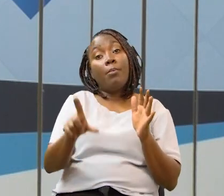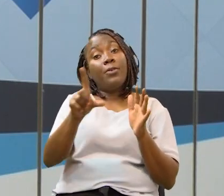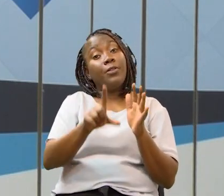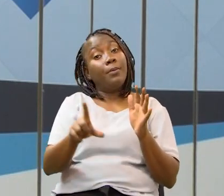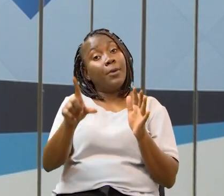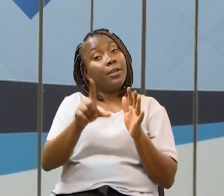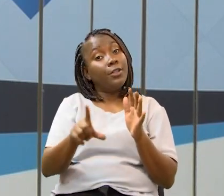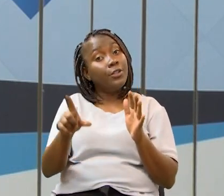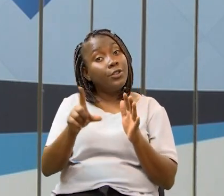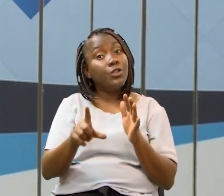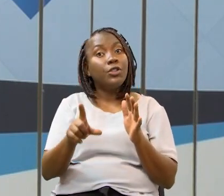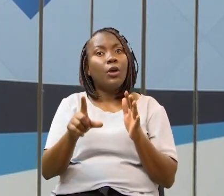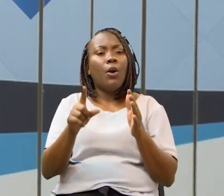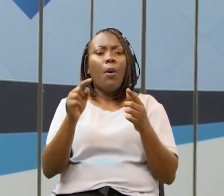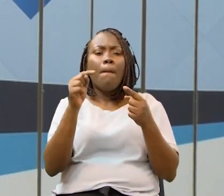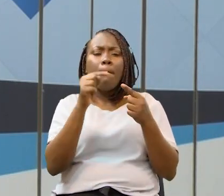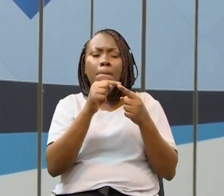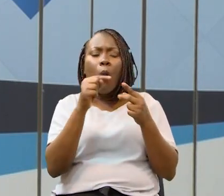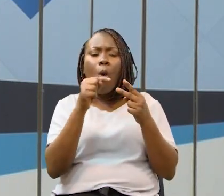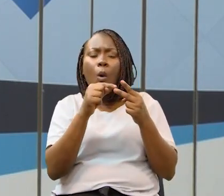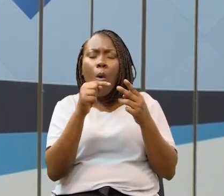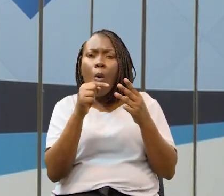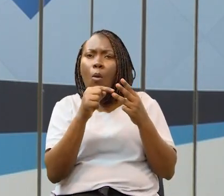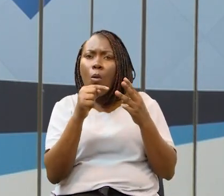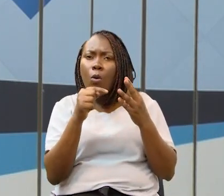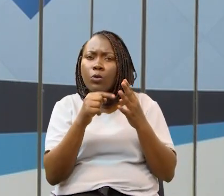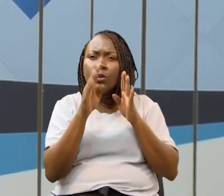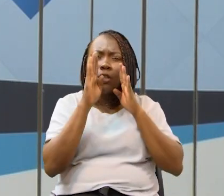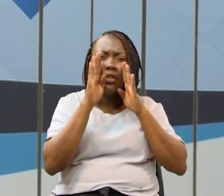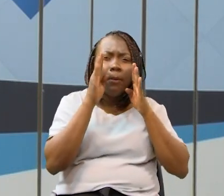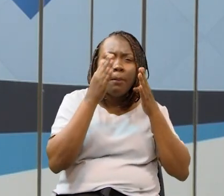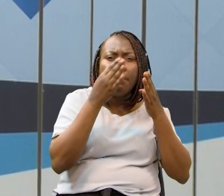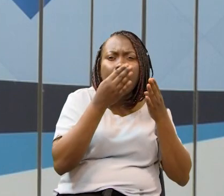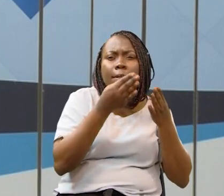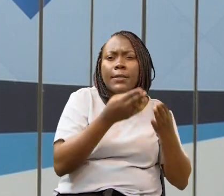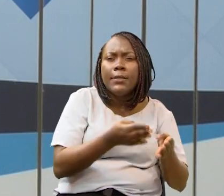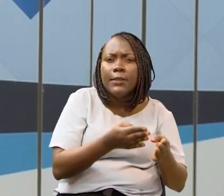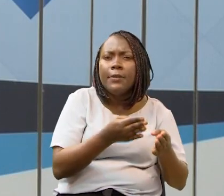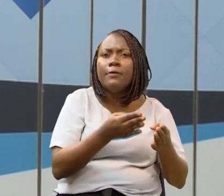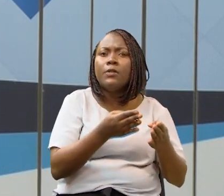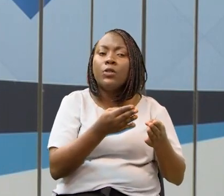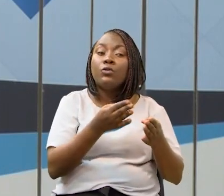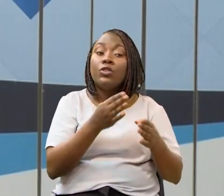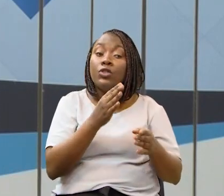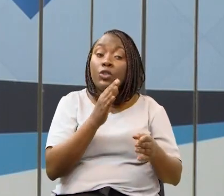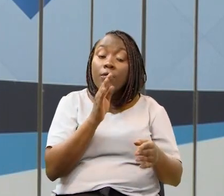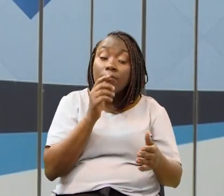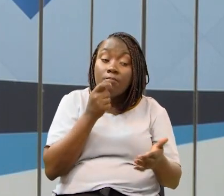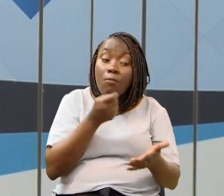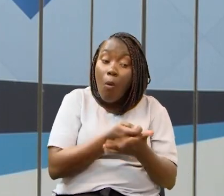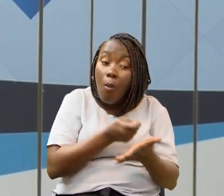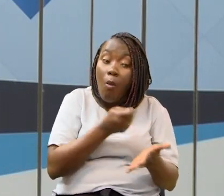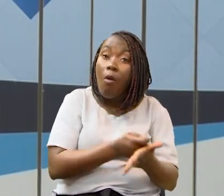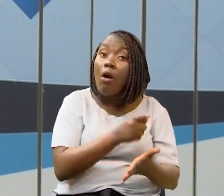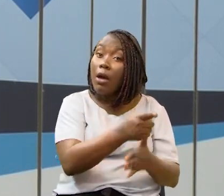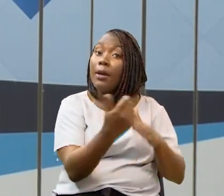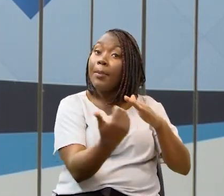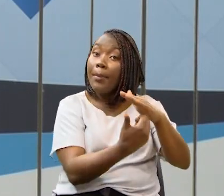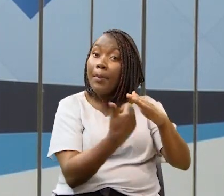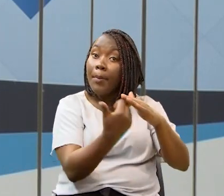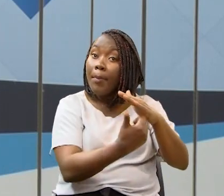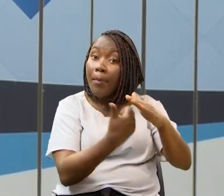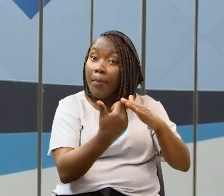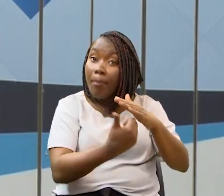obviamente, vem pontos específicos que faz com que as empresas sejam obrigadas, né,